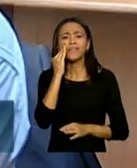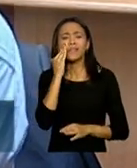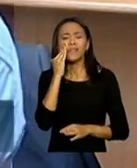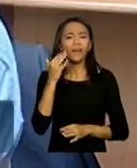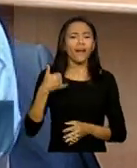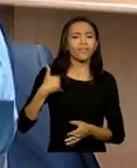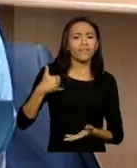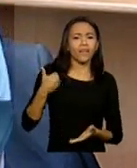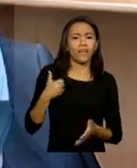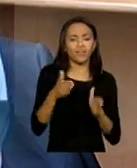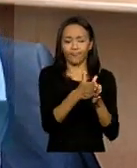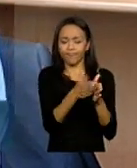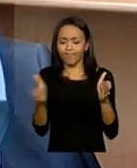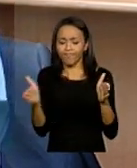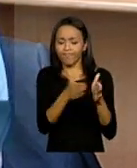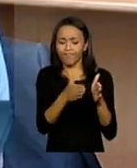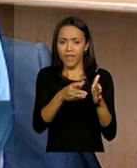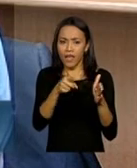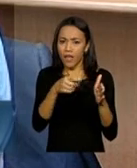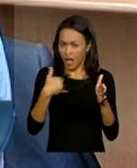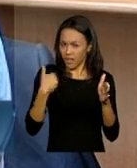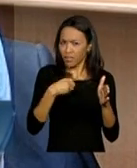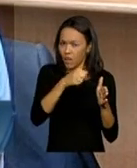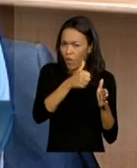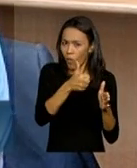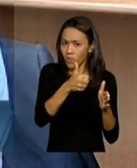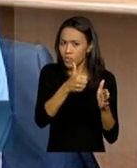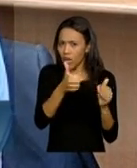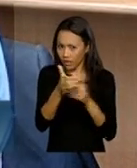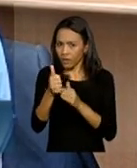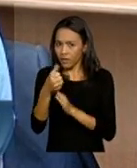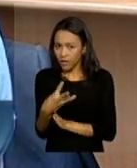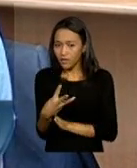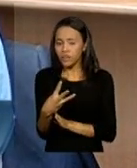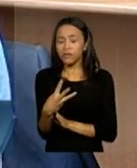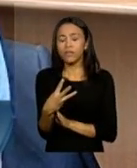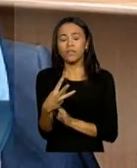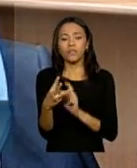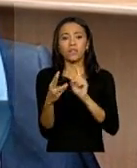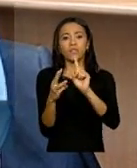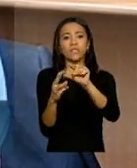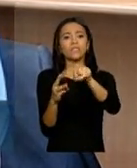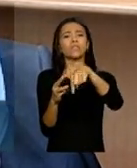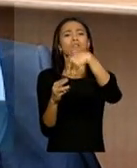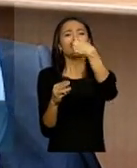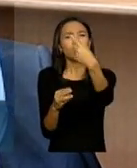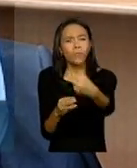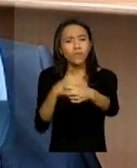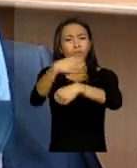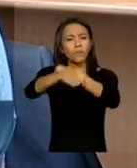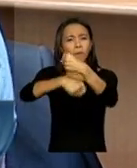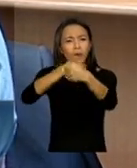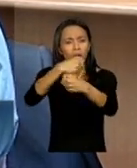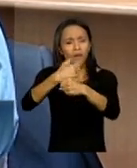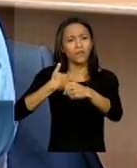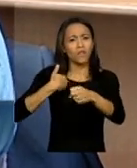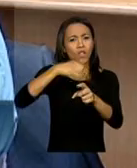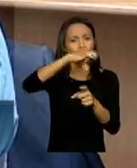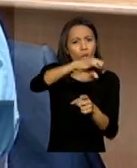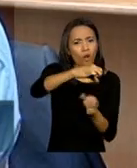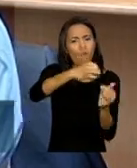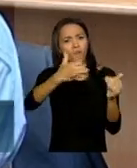vacinadas nesse primeiro ano é de 11 a 13 anos e aí no ano que vem é de 9 a